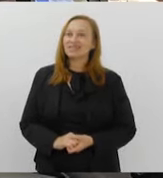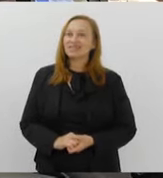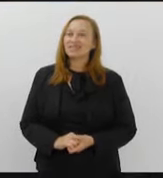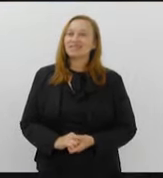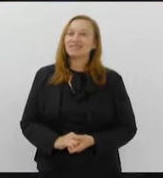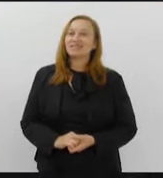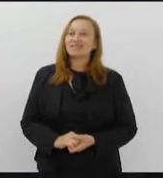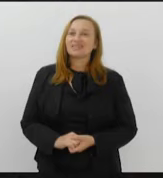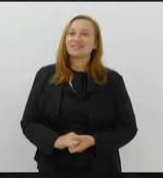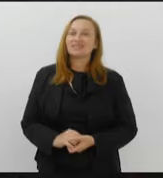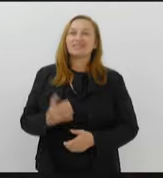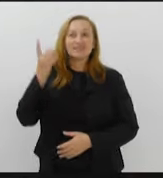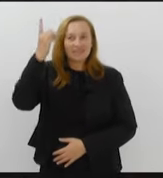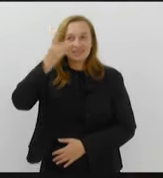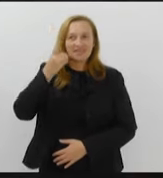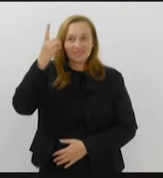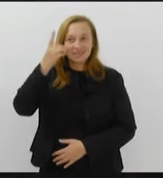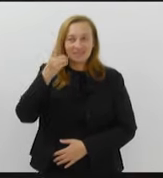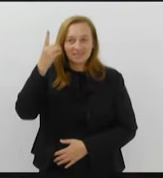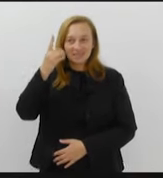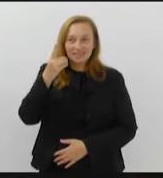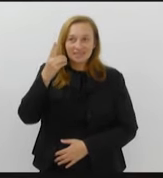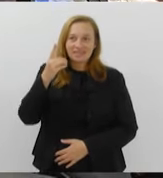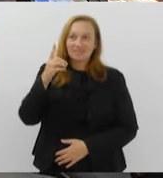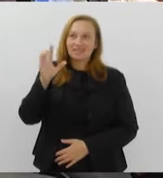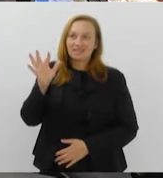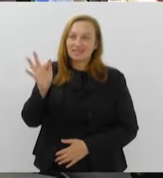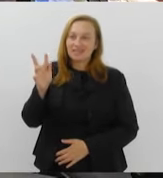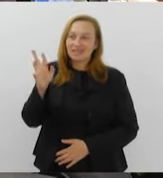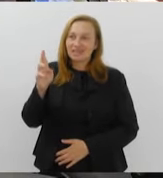Nosso nobre deputado Guilherme Delaroli.